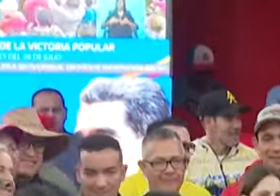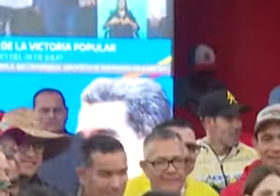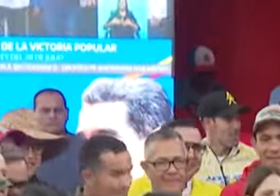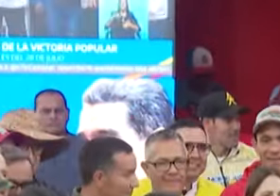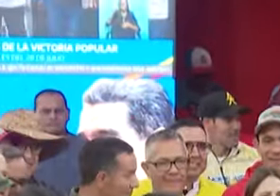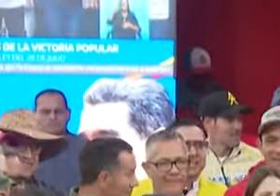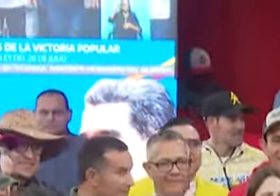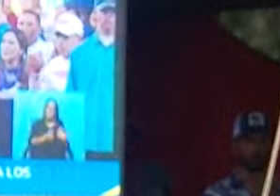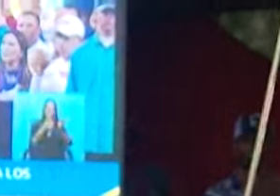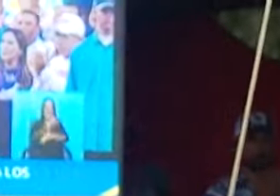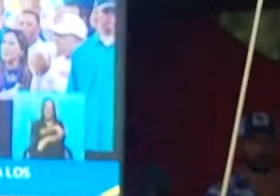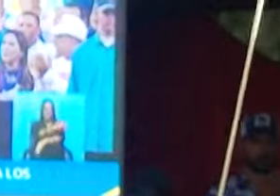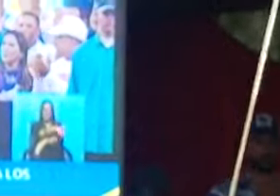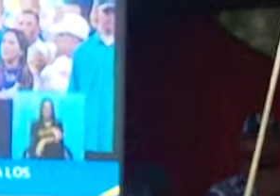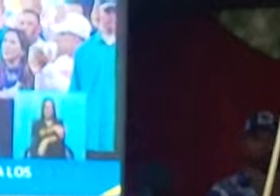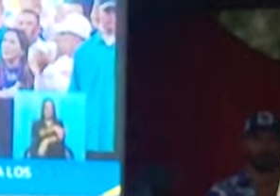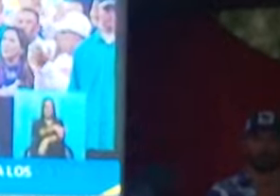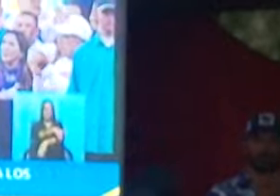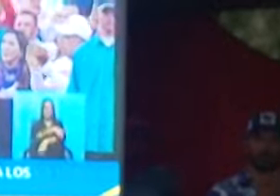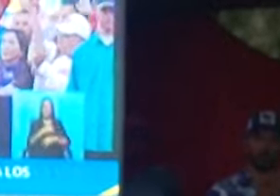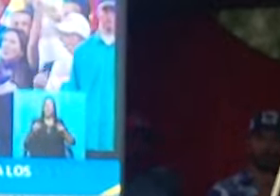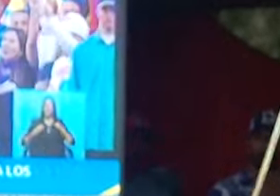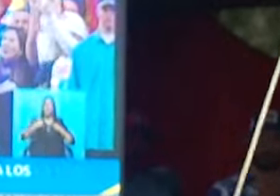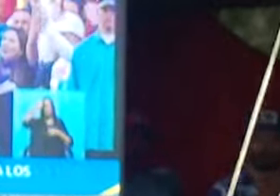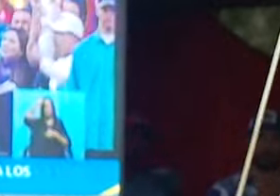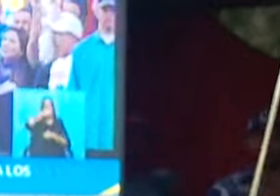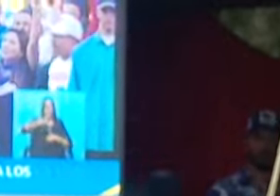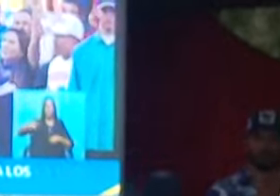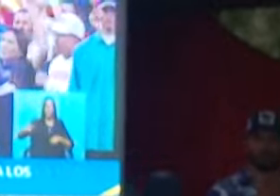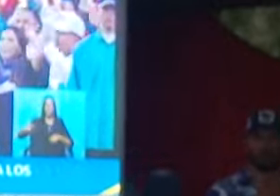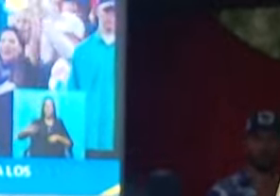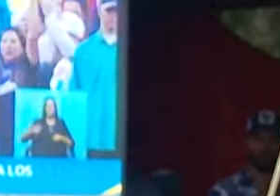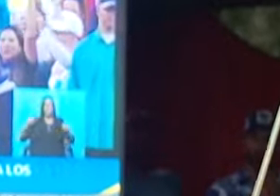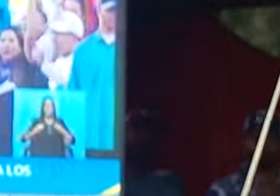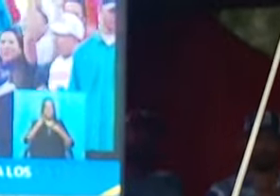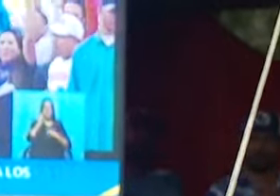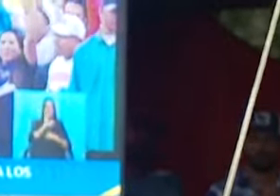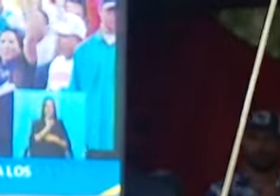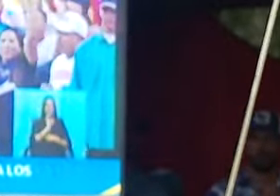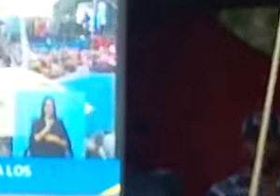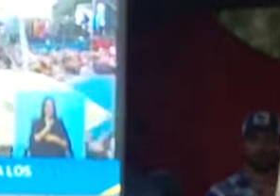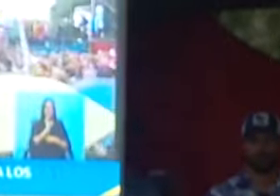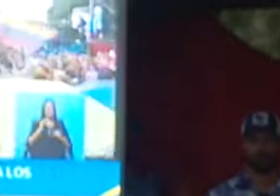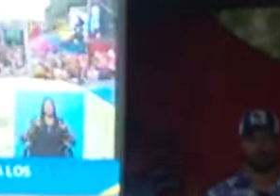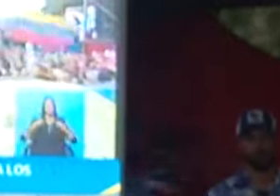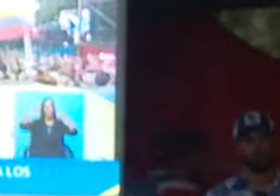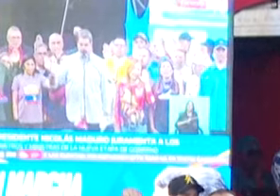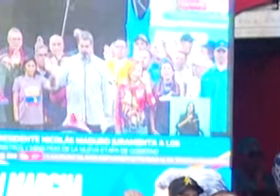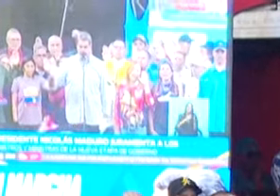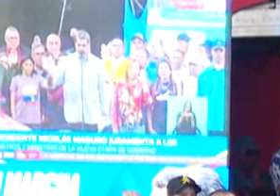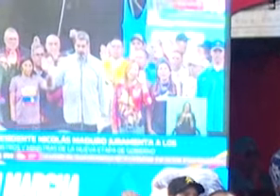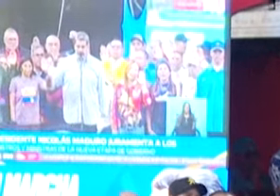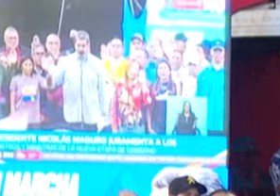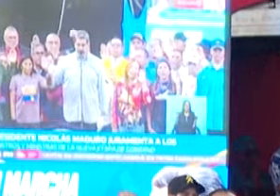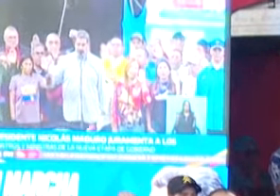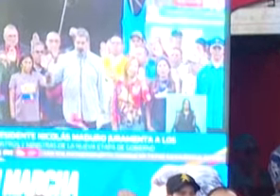por violações de direitos humanos em seu país. A imprensa reportou que a justiça emitiu um pedido de captura à Interpol para que sejam emitidos